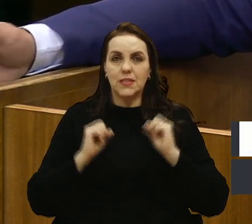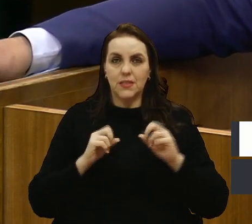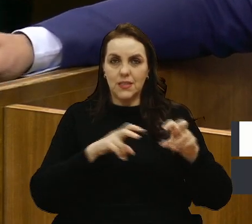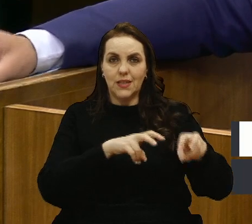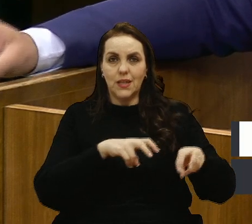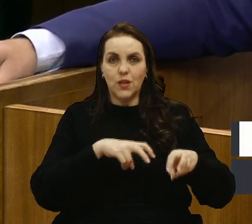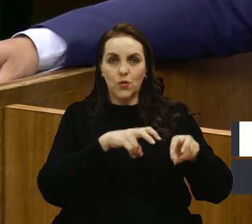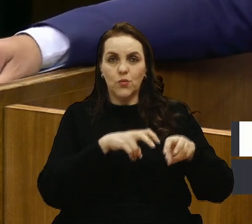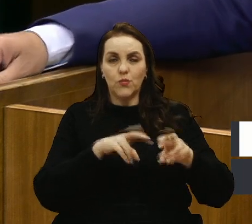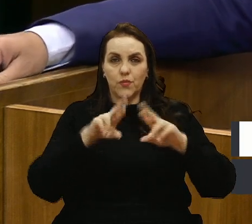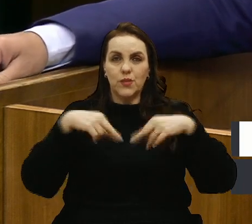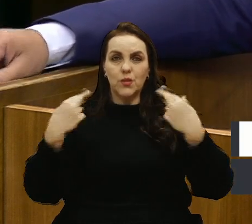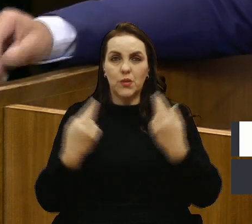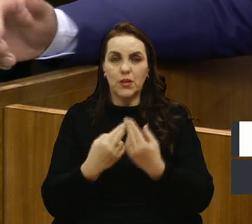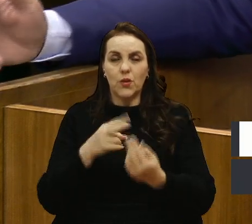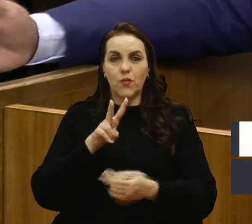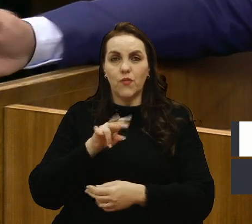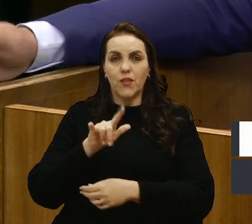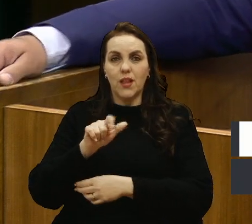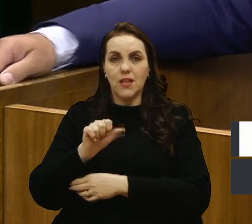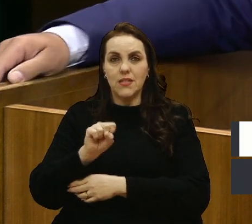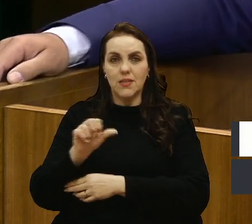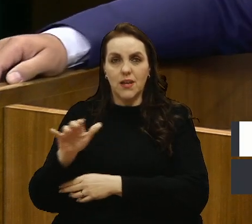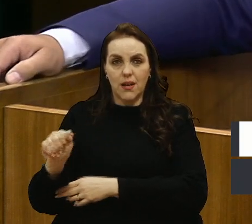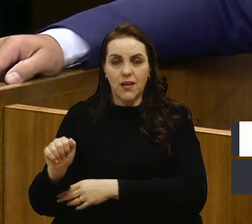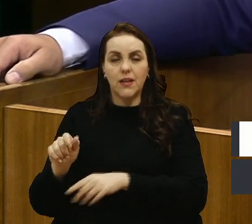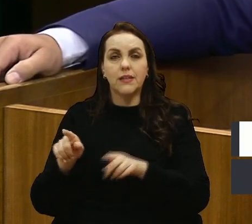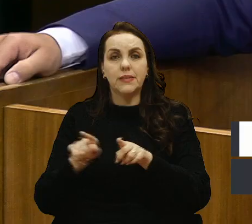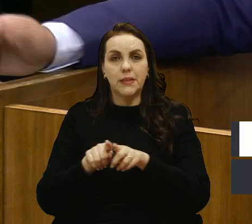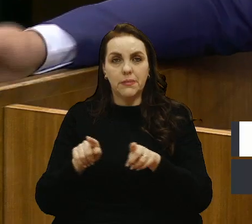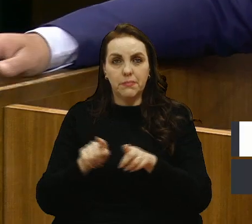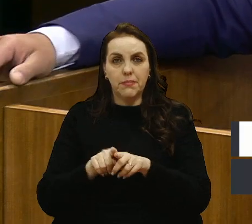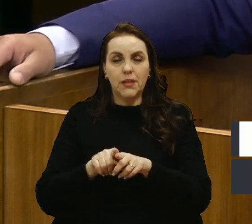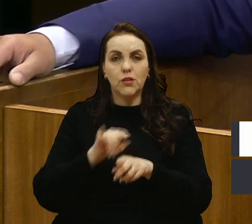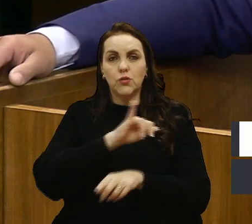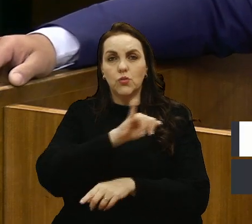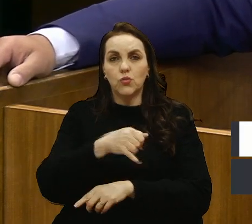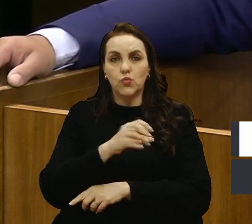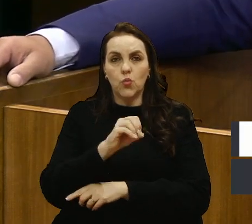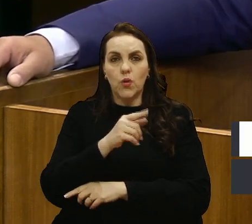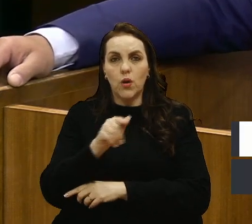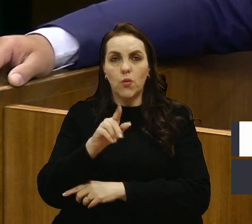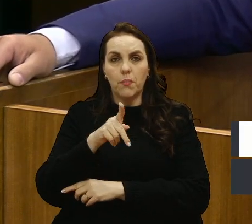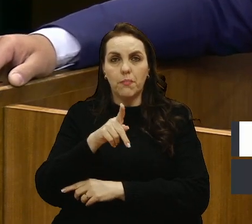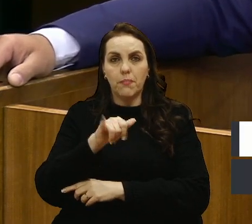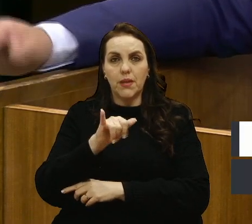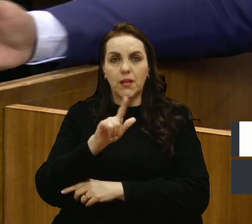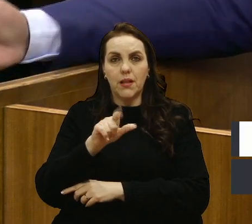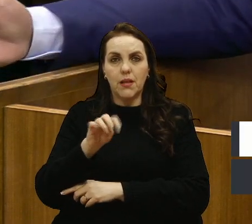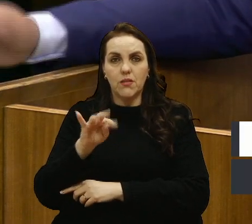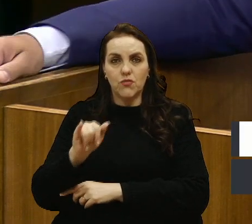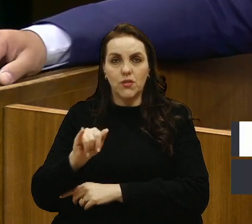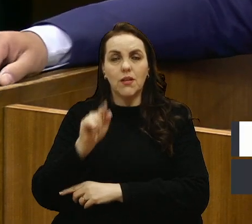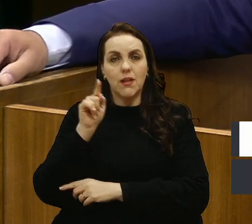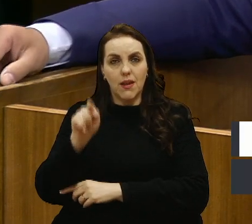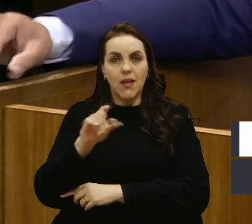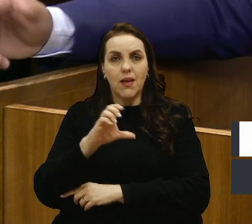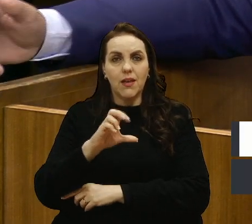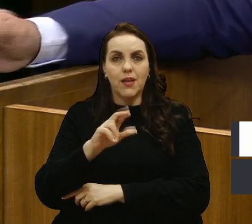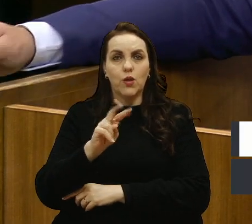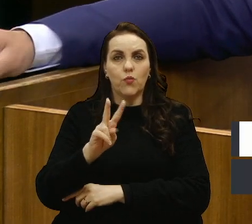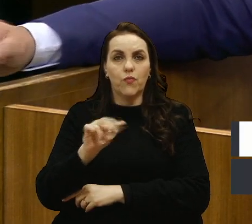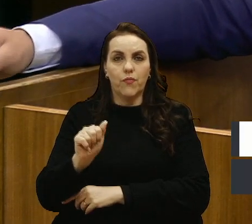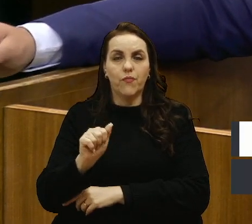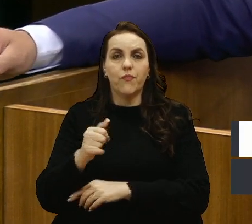fez uma reunião em Vila Seca também, fizeram uma reunião no João Pilate, em Criúva, e agora, amanhã, nós